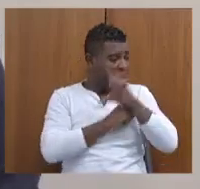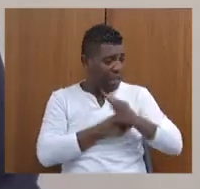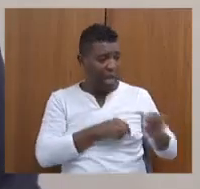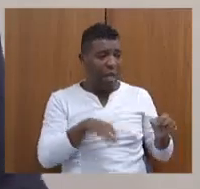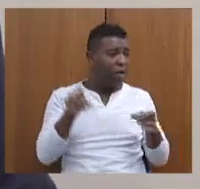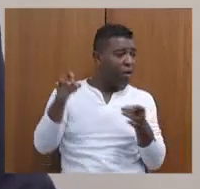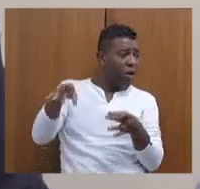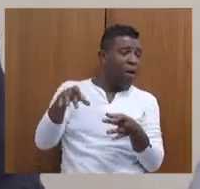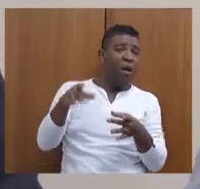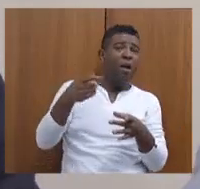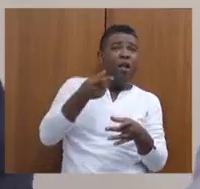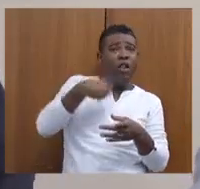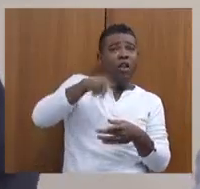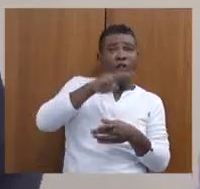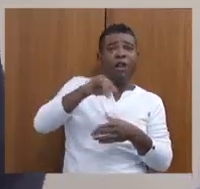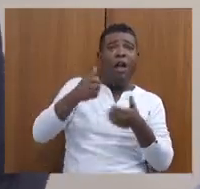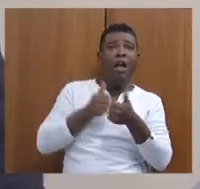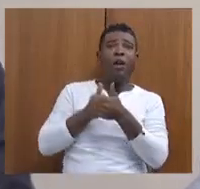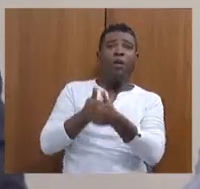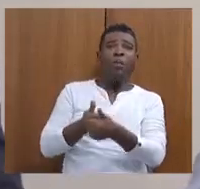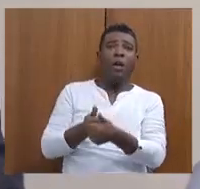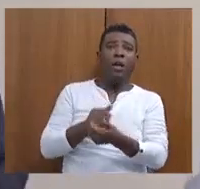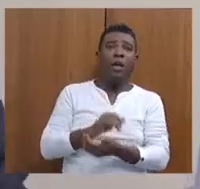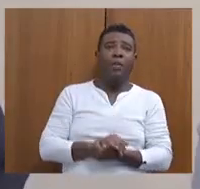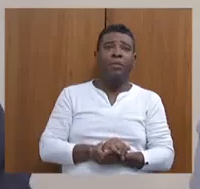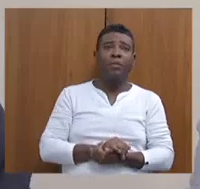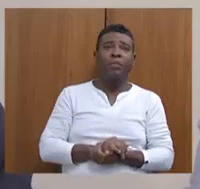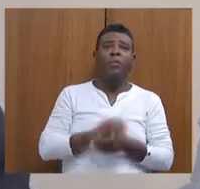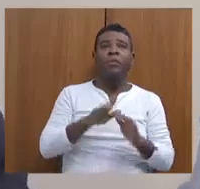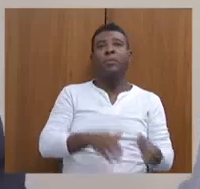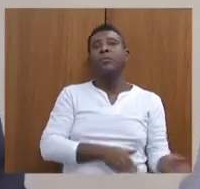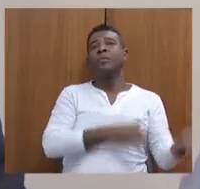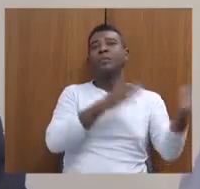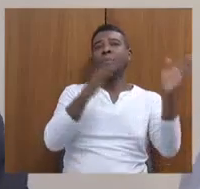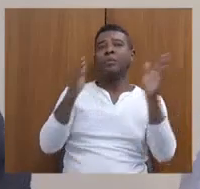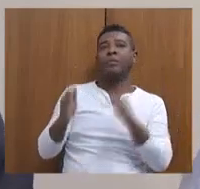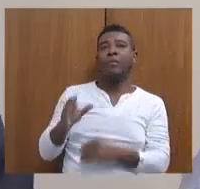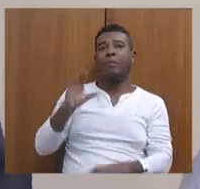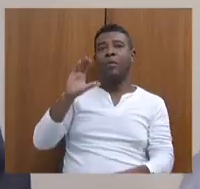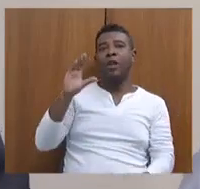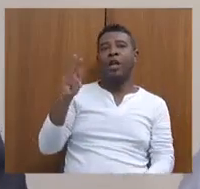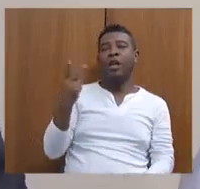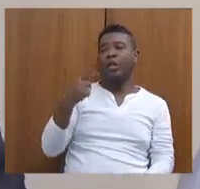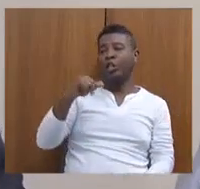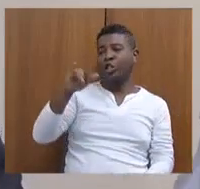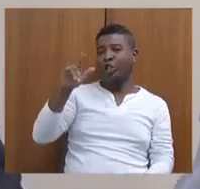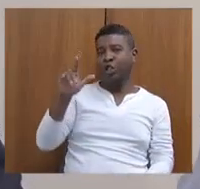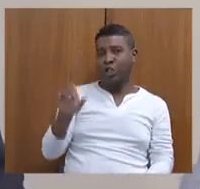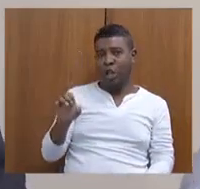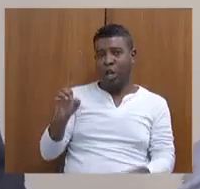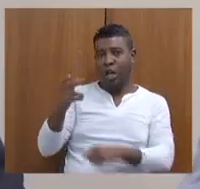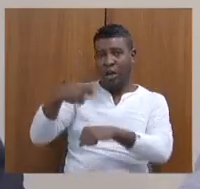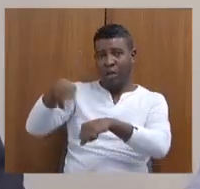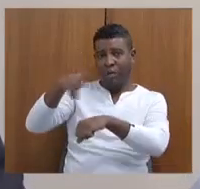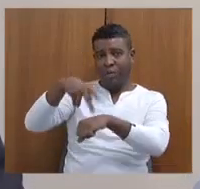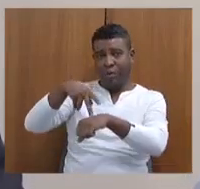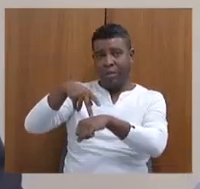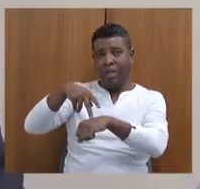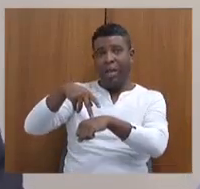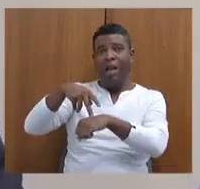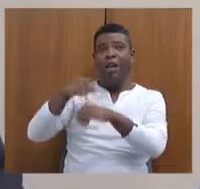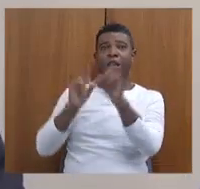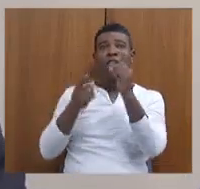acompanhar isso aí a questão do Chile Infelizmente o Chile tomou decisão Mas errado do mundo que é de nacionalizar